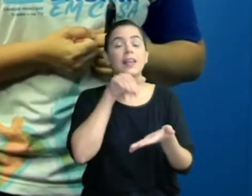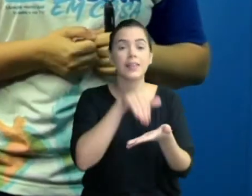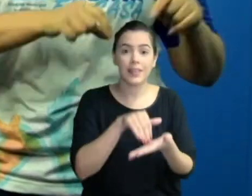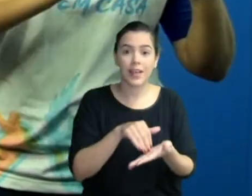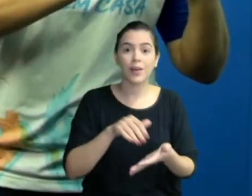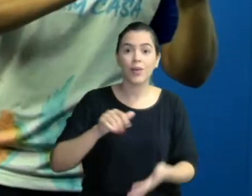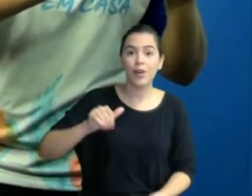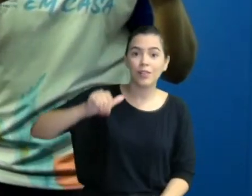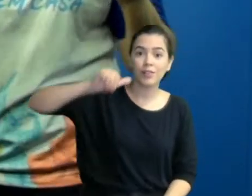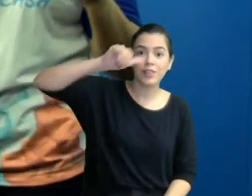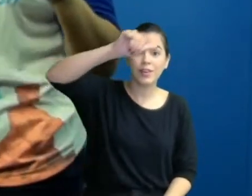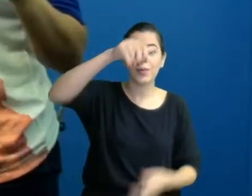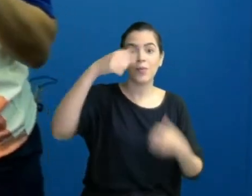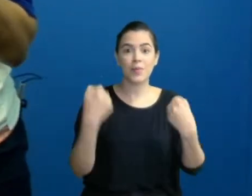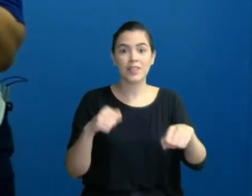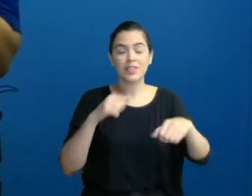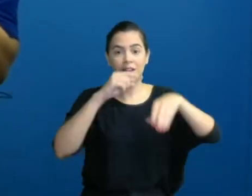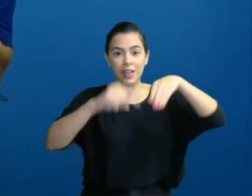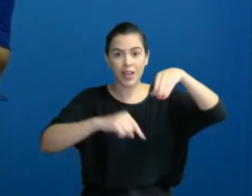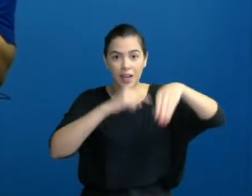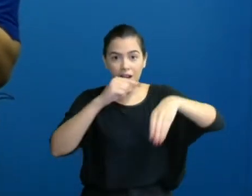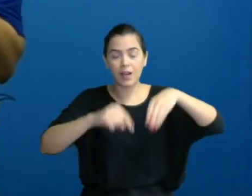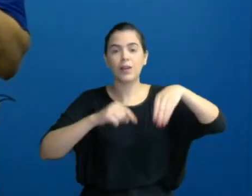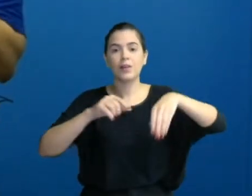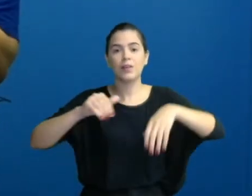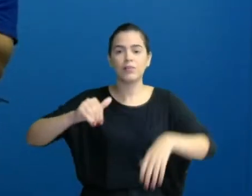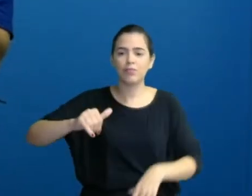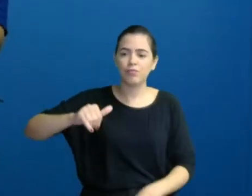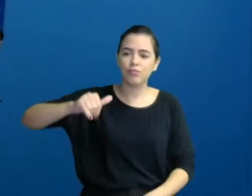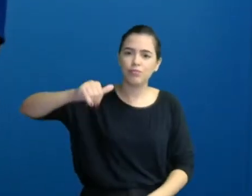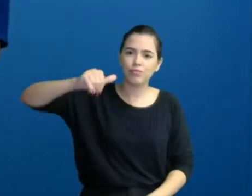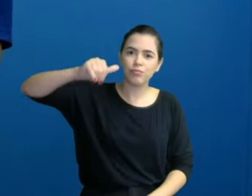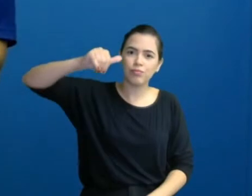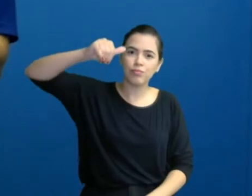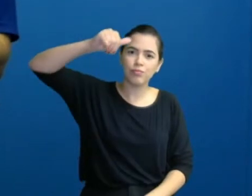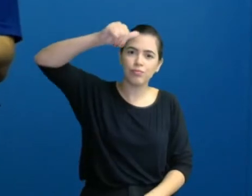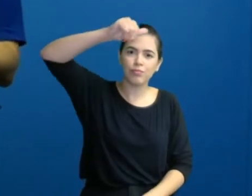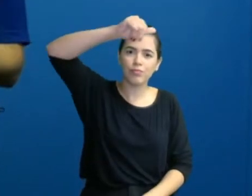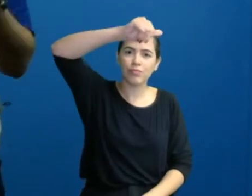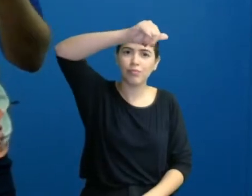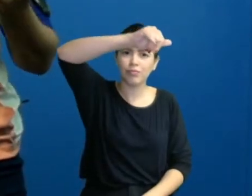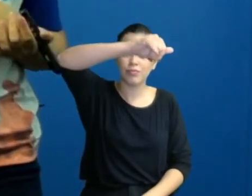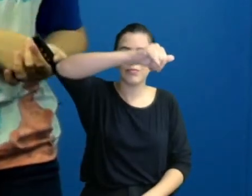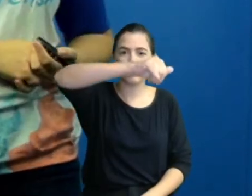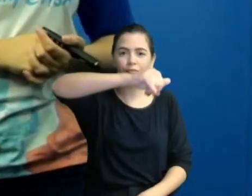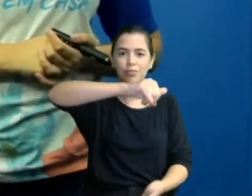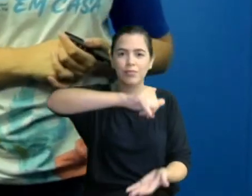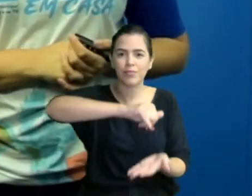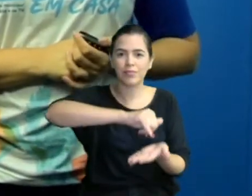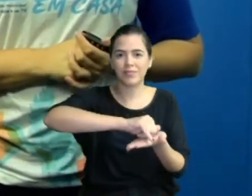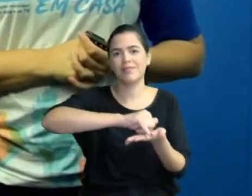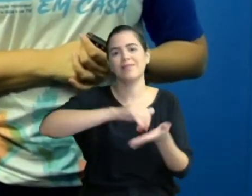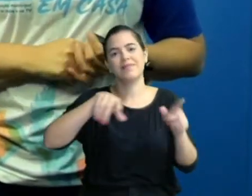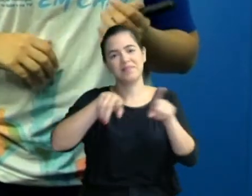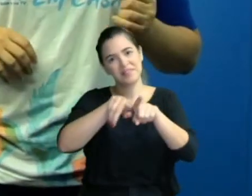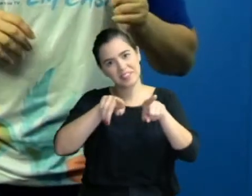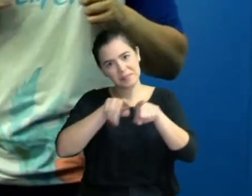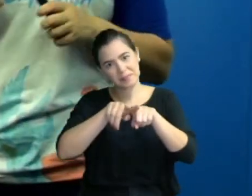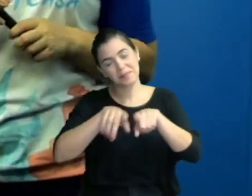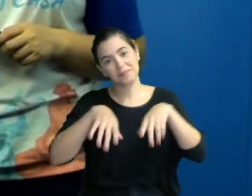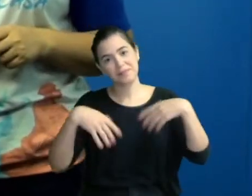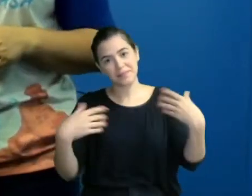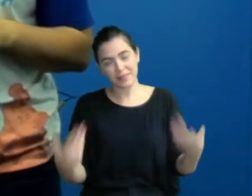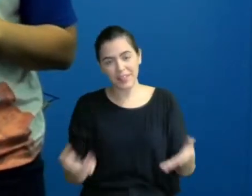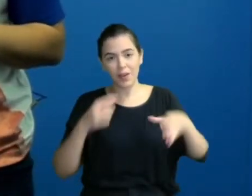das rodas também, para ele fazer aquele percurso que levanta voo e também na hora que ele vai aterrissar, tá certo?